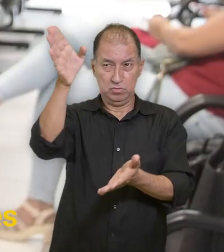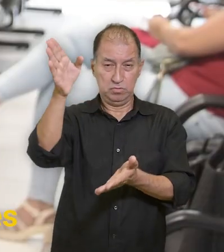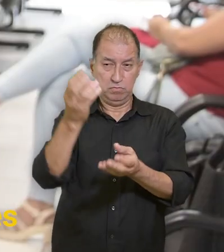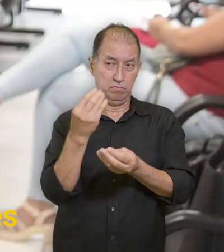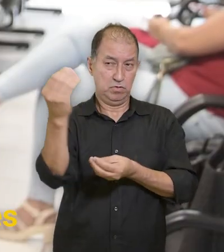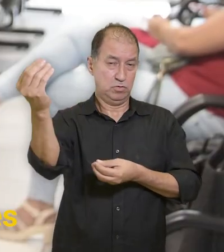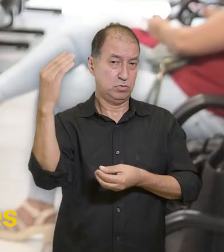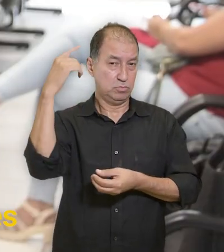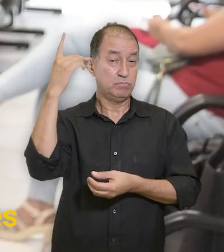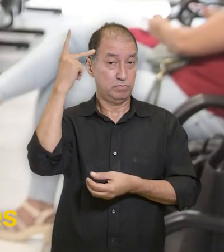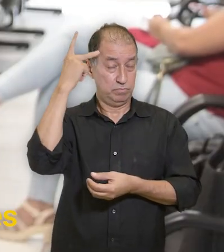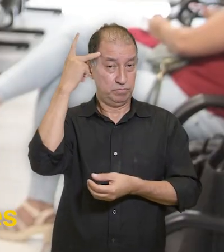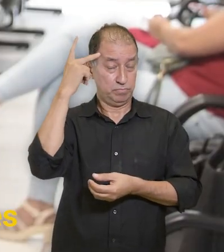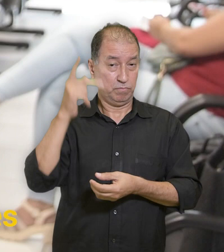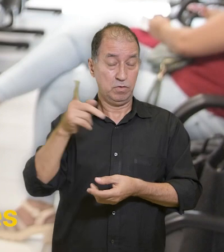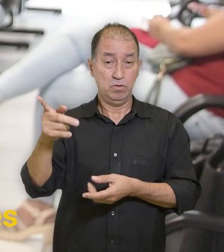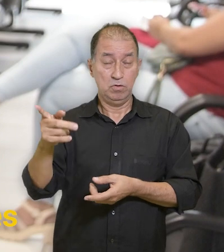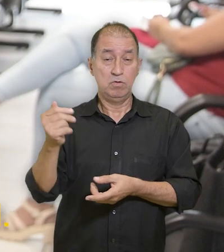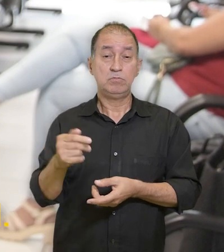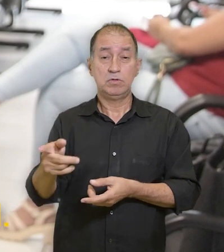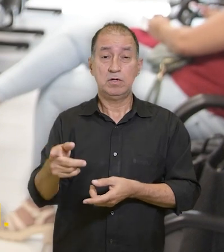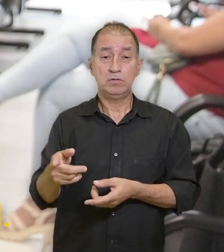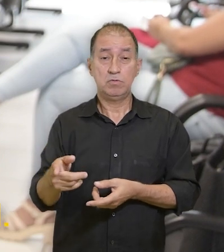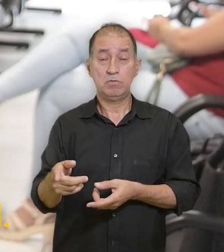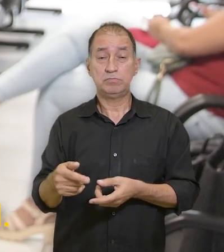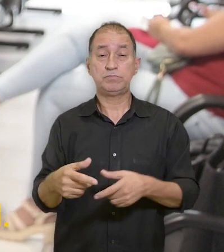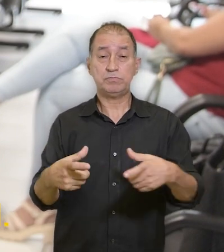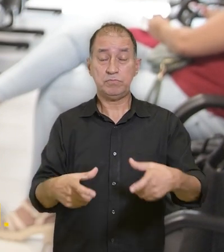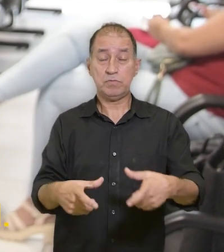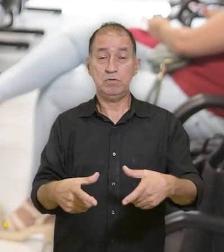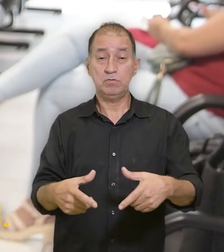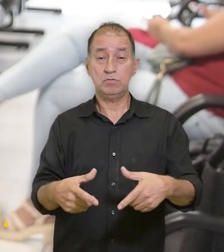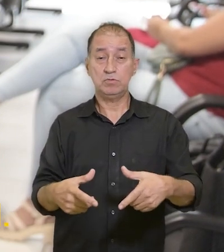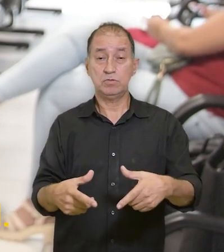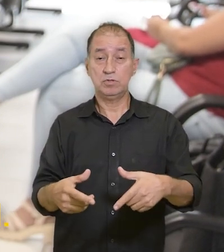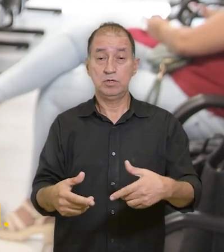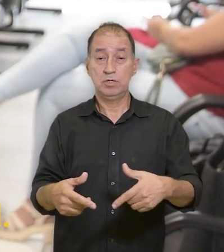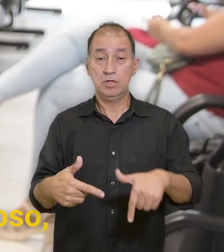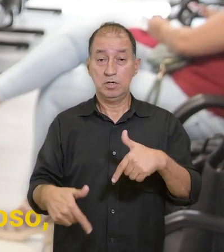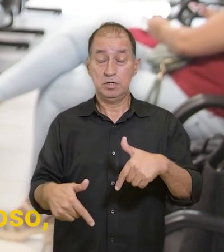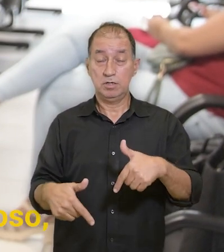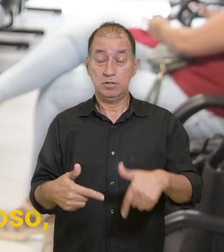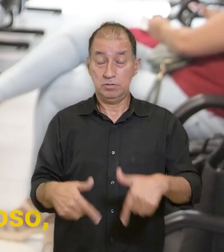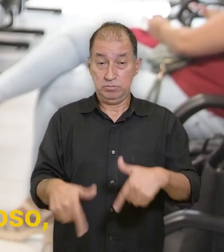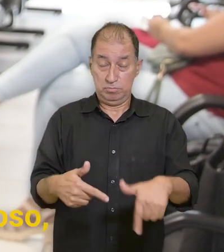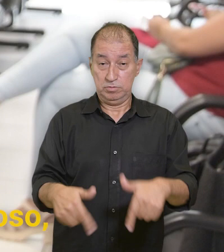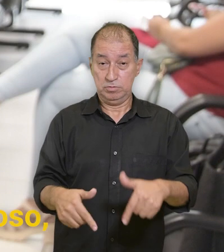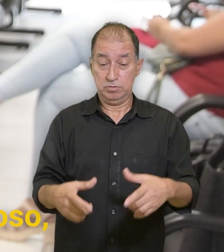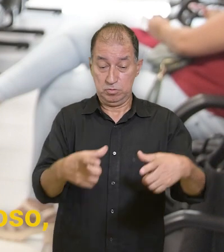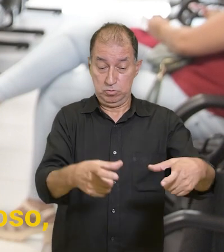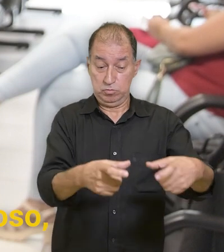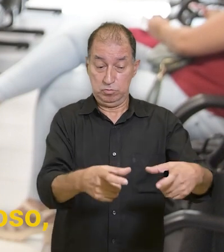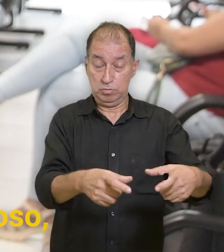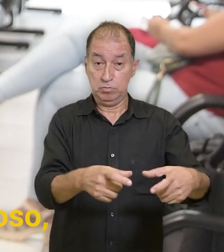fomos lá em São Paulo com o presidente do Sindicato dos Empregados e patronal. E arrumamos